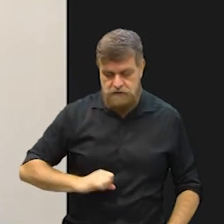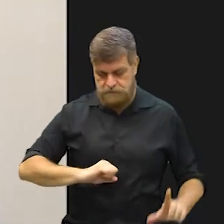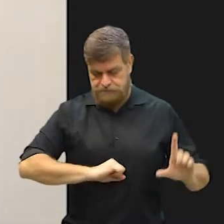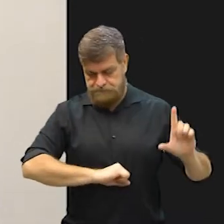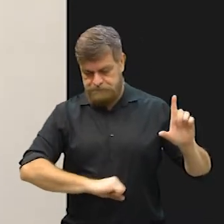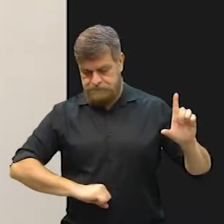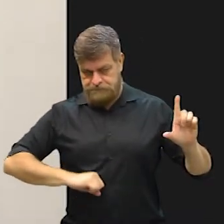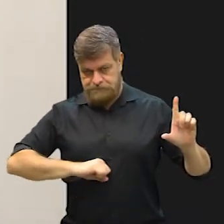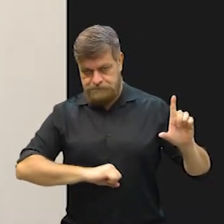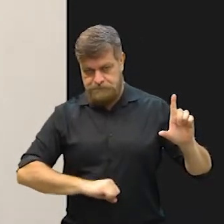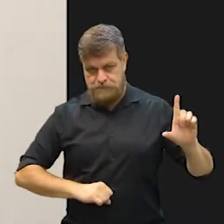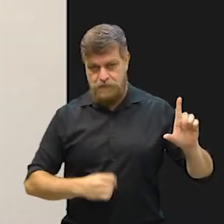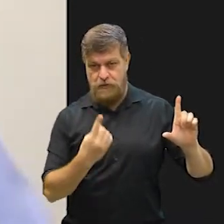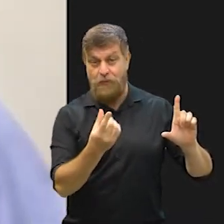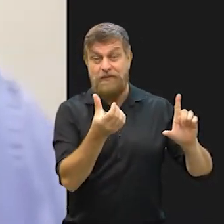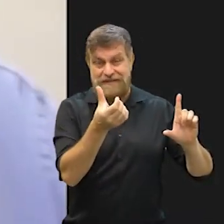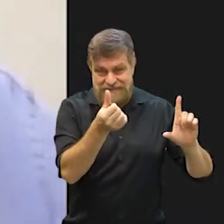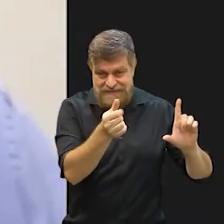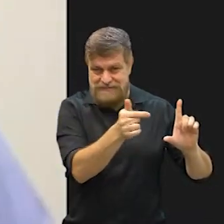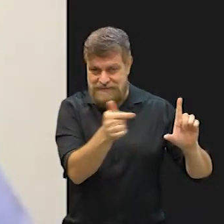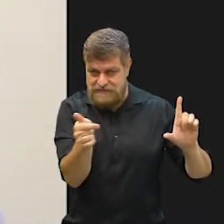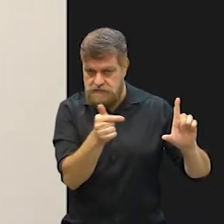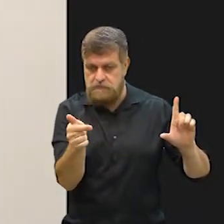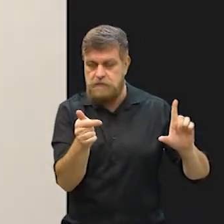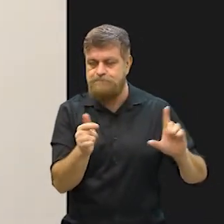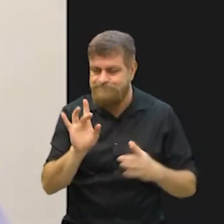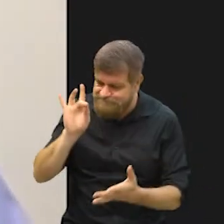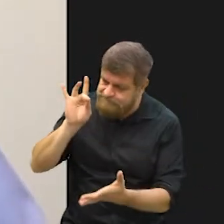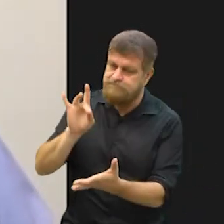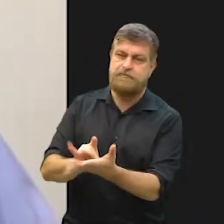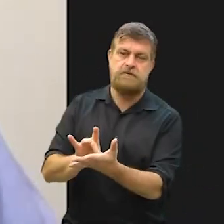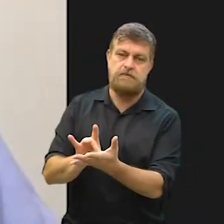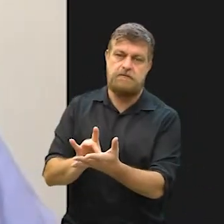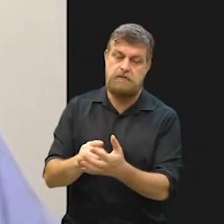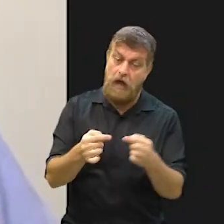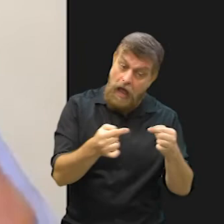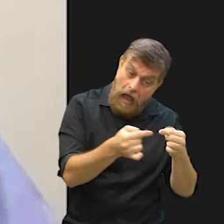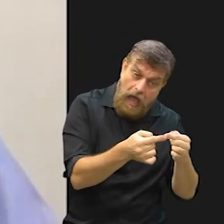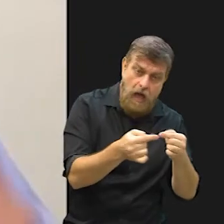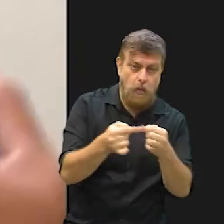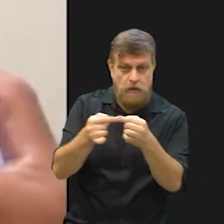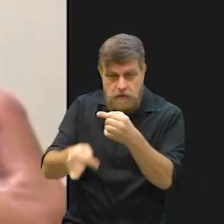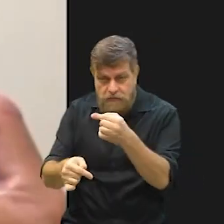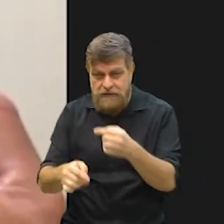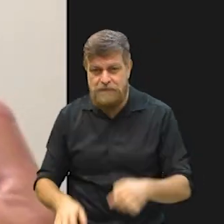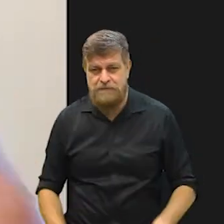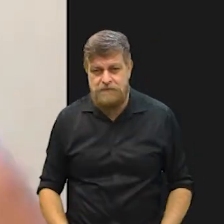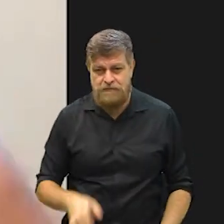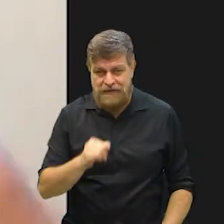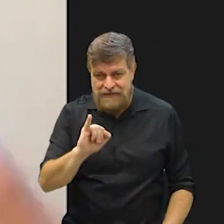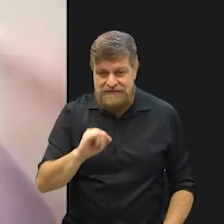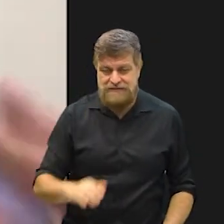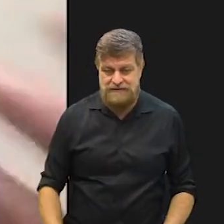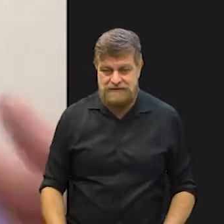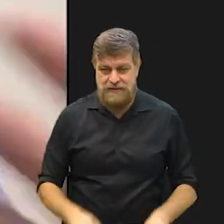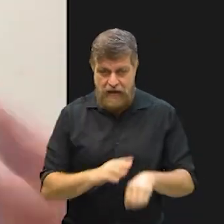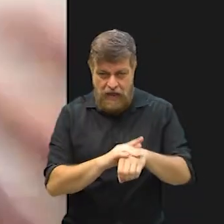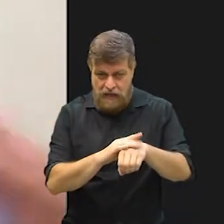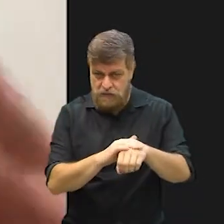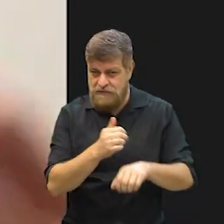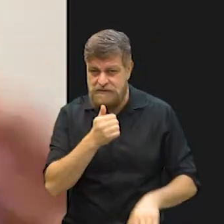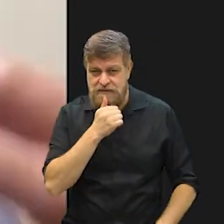fecha o diagnóstico logo depois de 16 semanas e